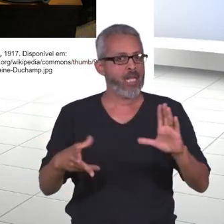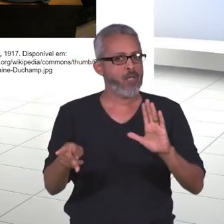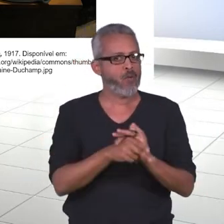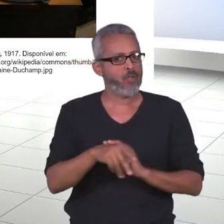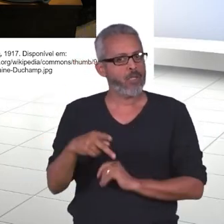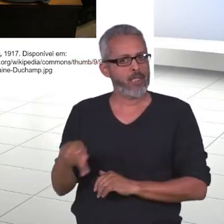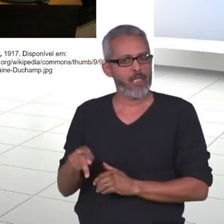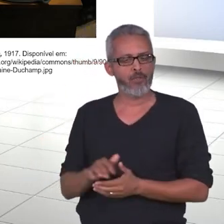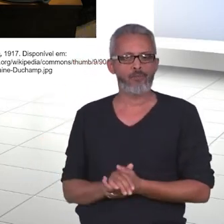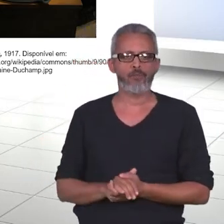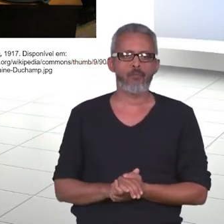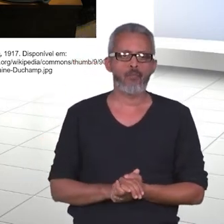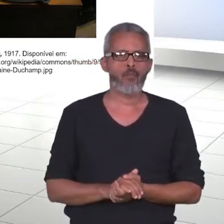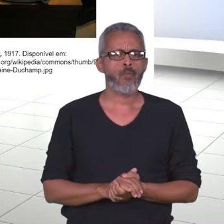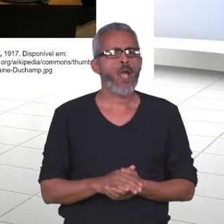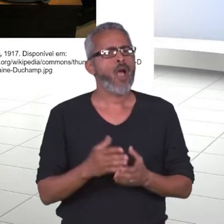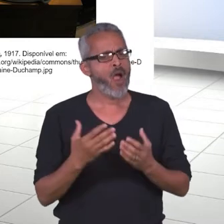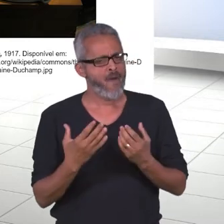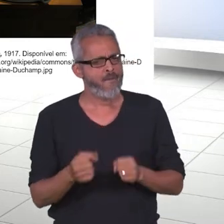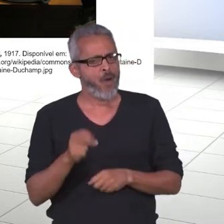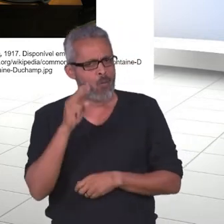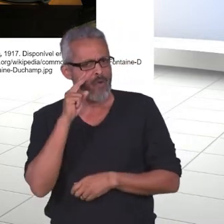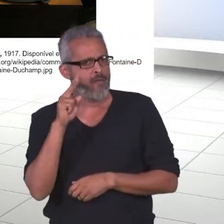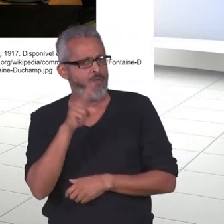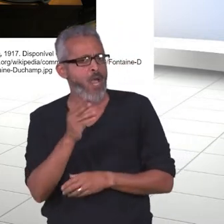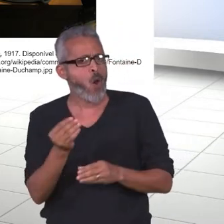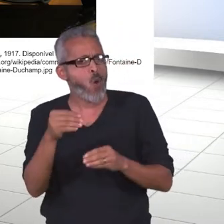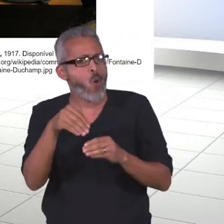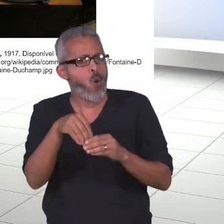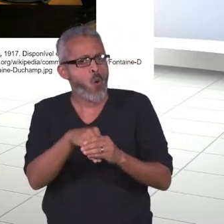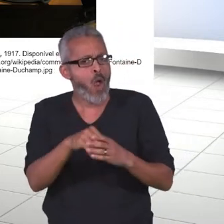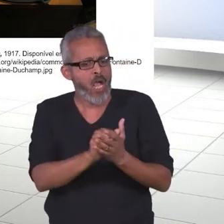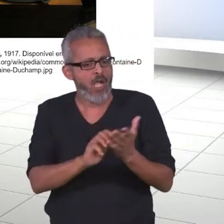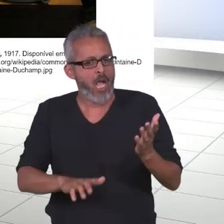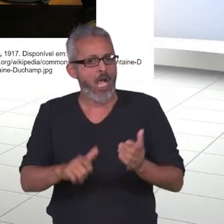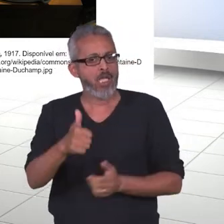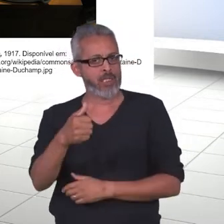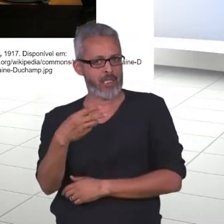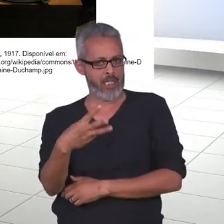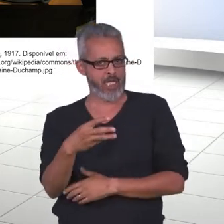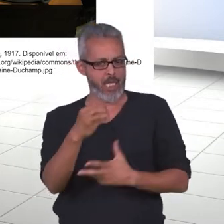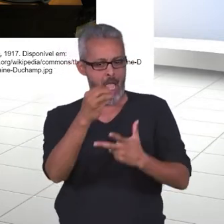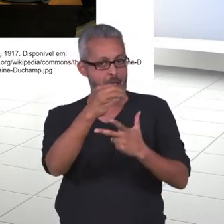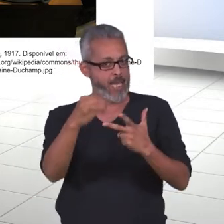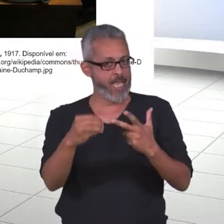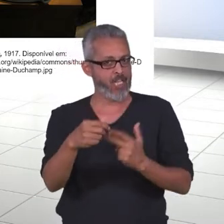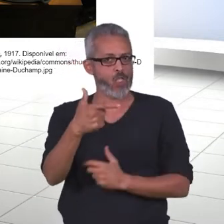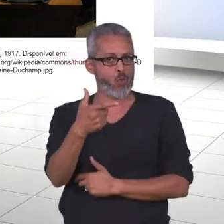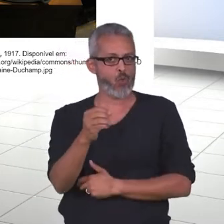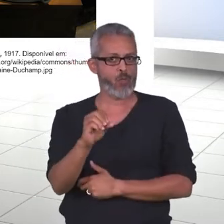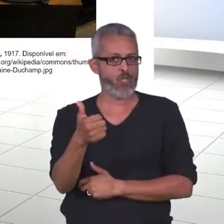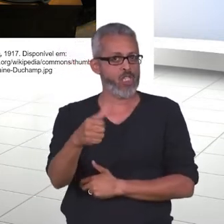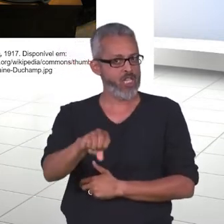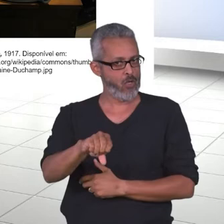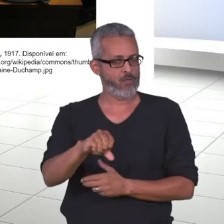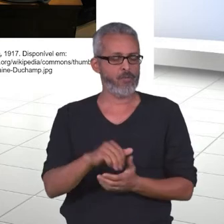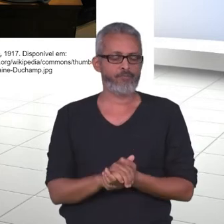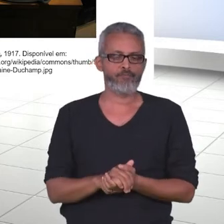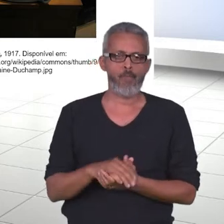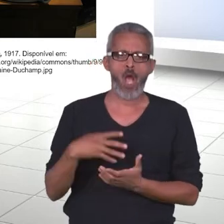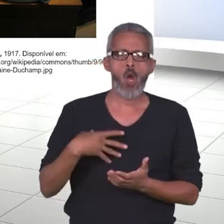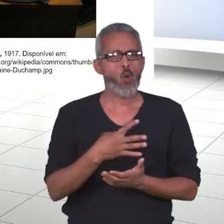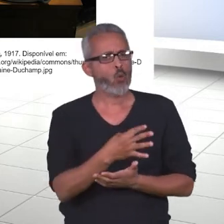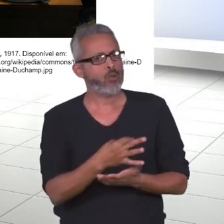pela Primeira Grande Guerra Mundial. Aboliram as leis da lógica e tinham como lema a